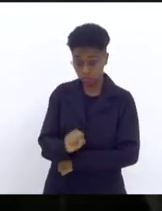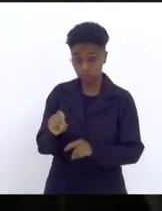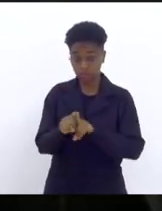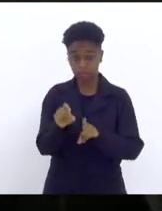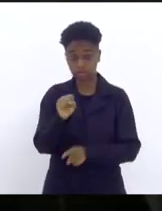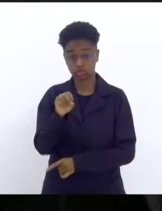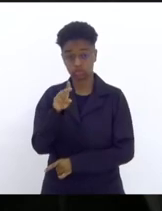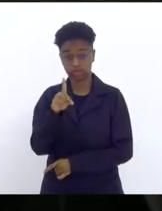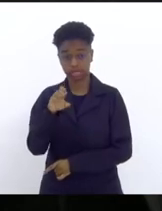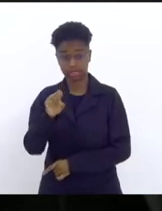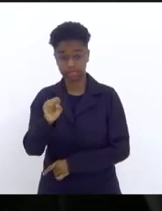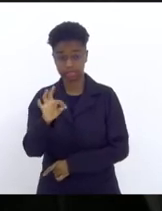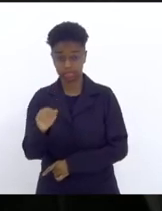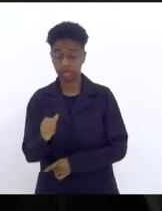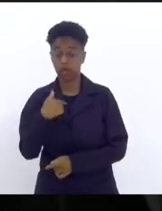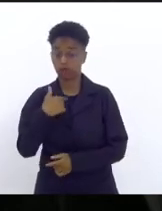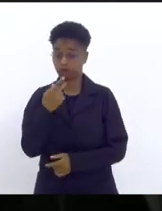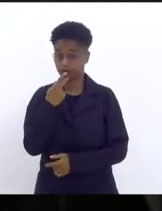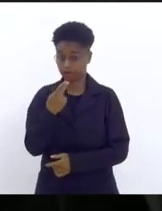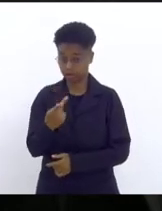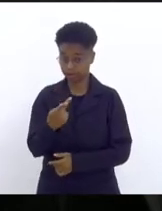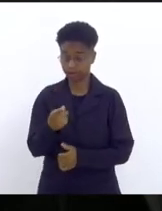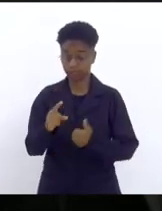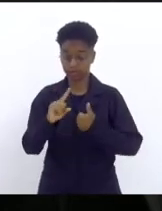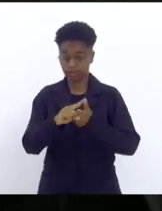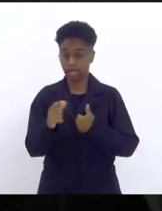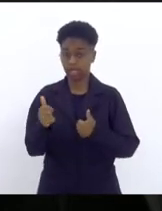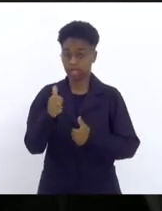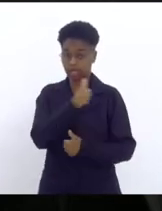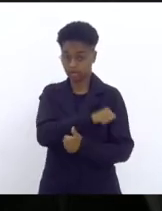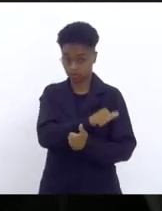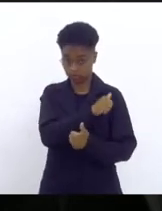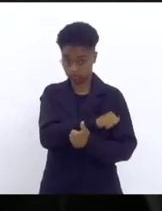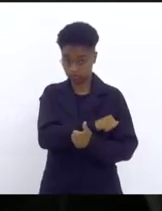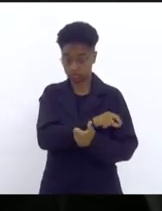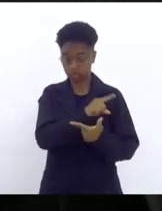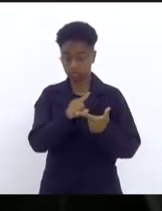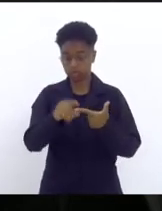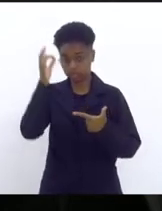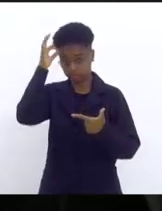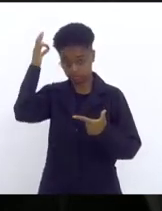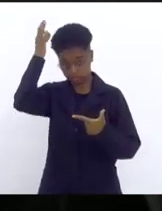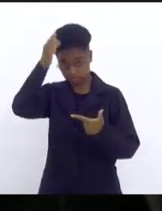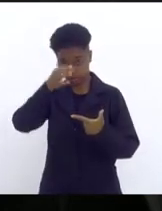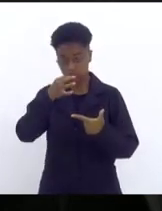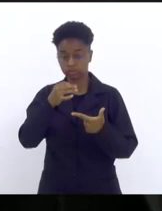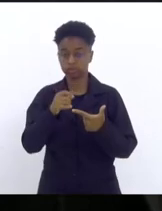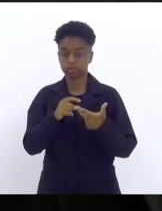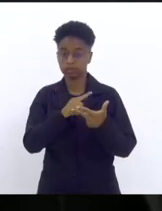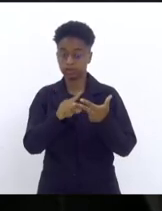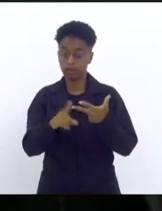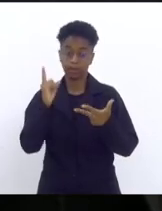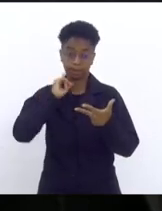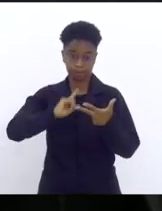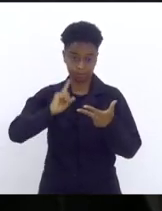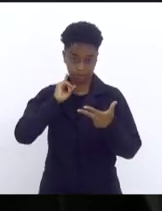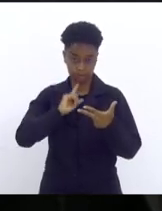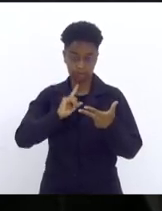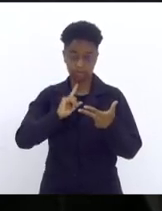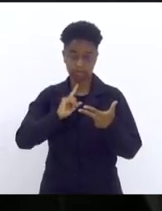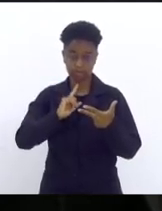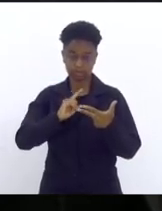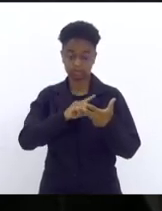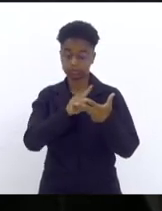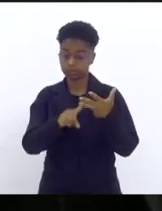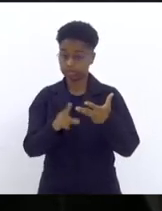estou me referindo ao Rio de Janeiro Espírito Santo Minas Gerais